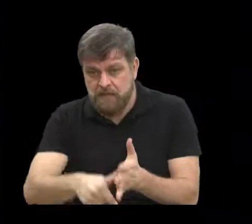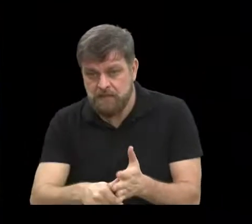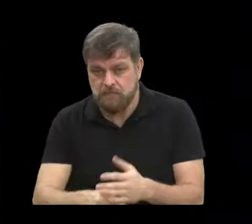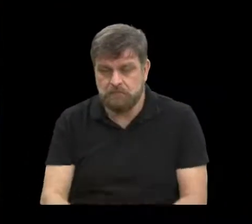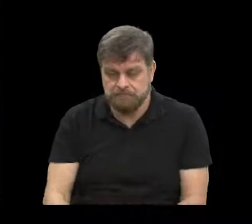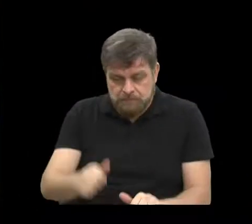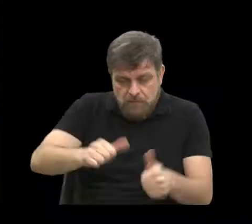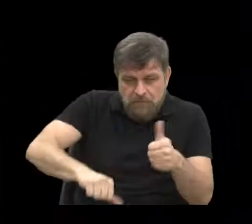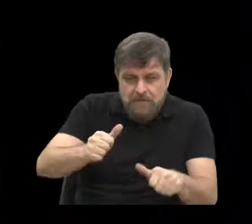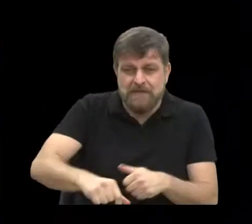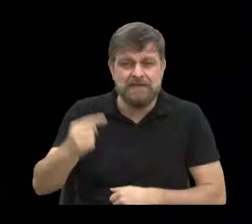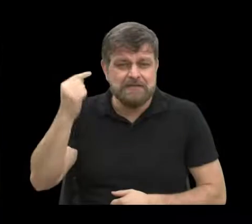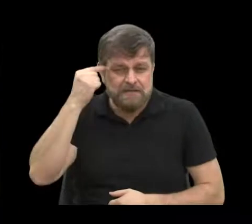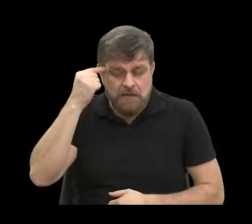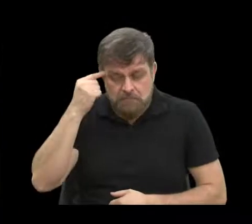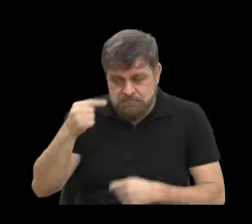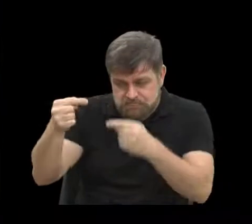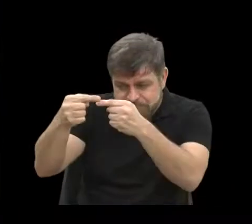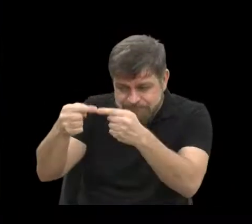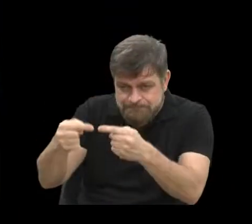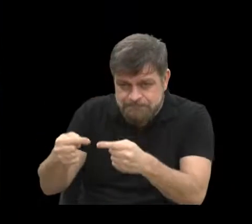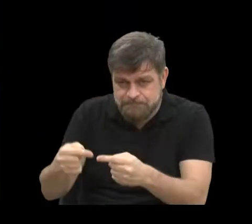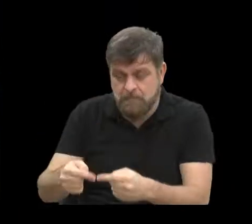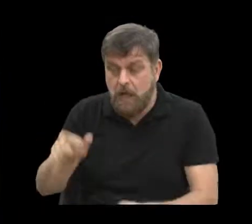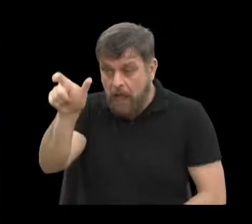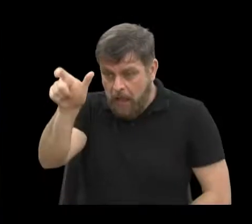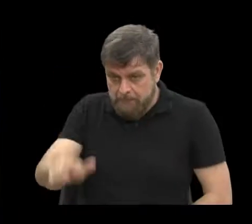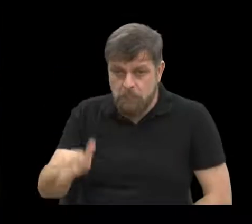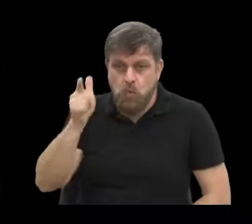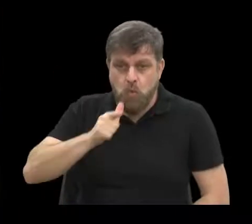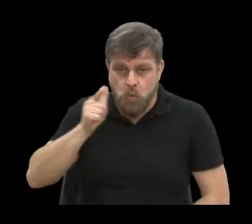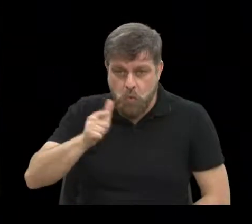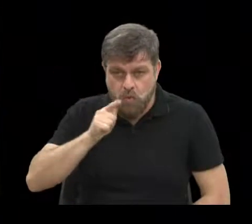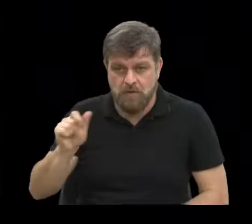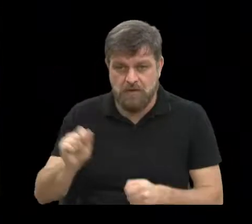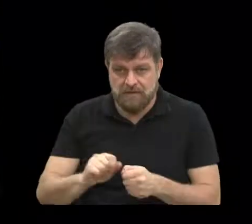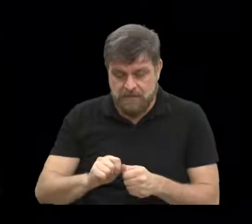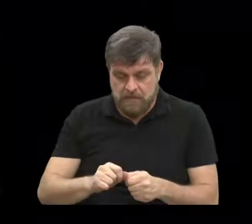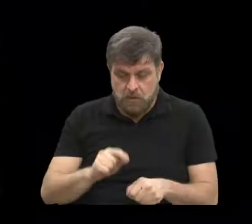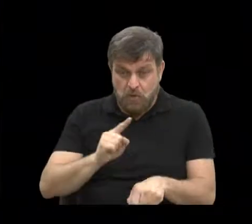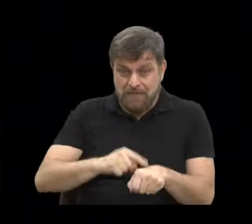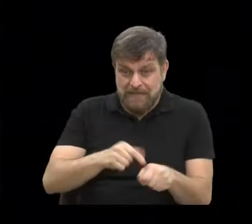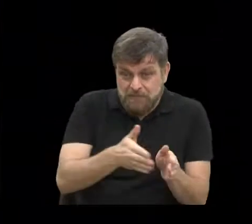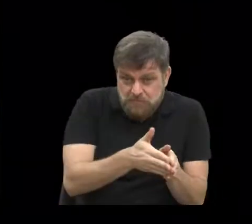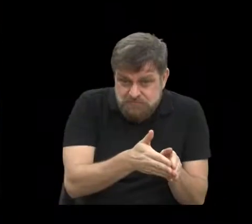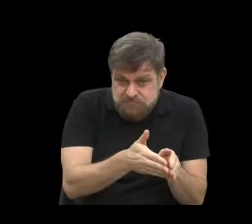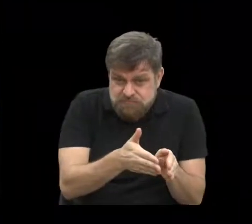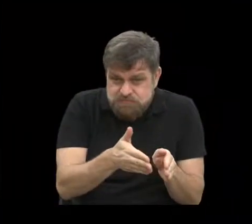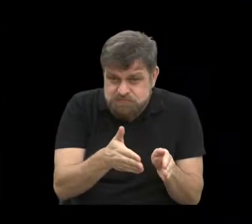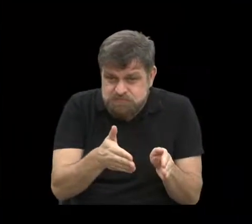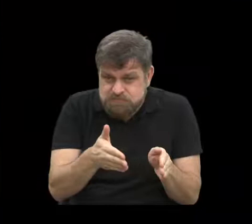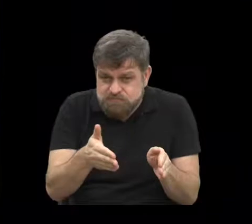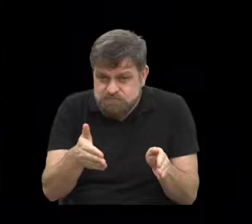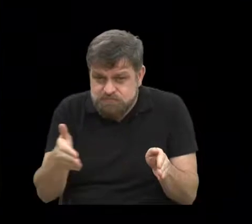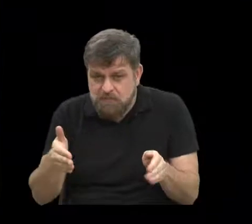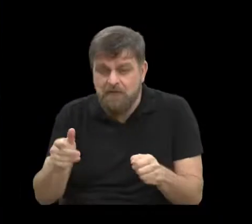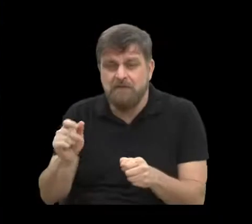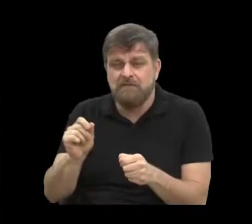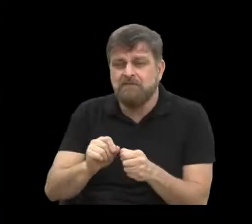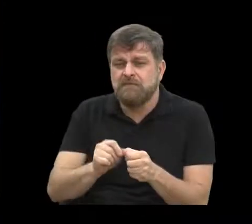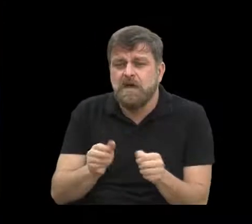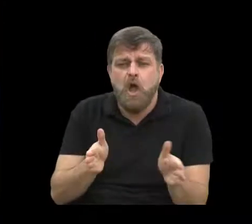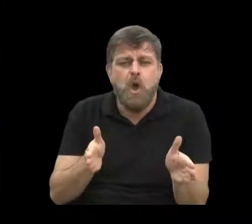concessão. Se concedido o benefício, nós temos a fase de manutenção, tá certo? Que são feitas